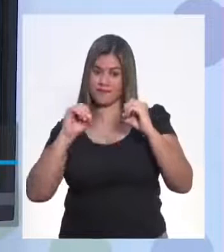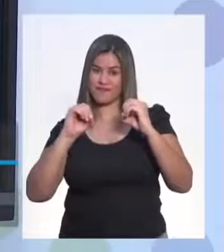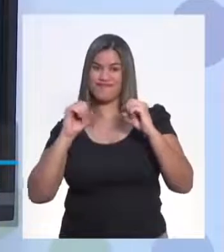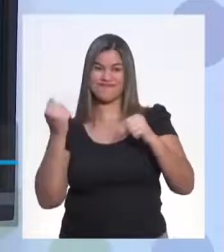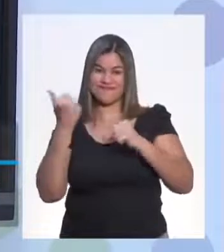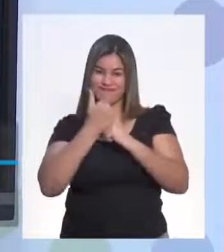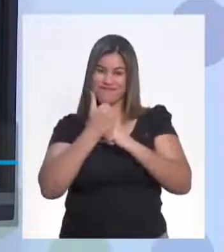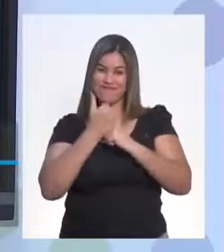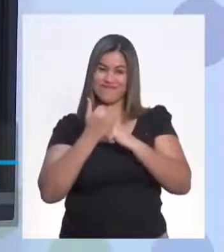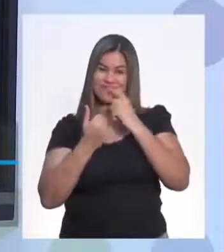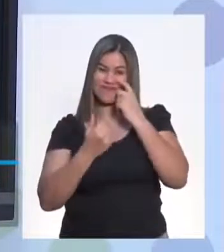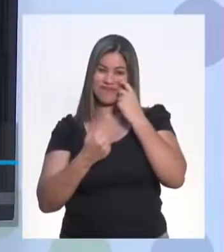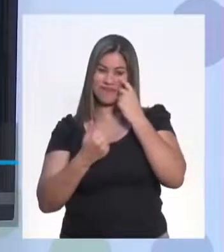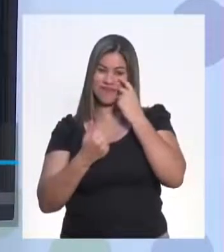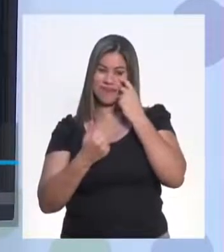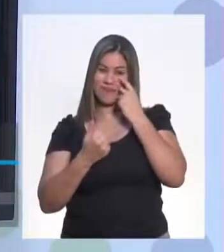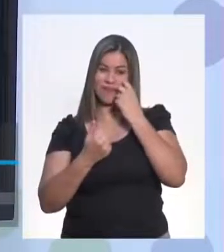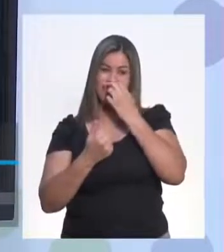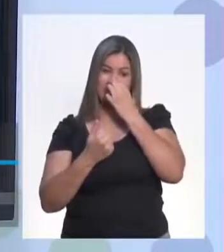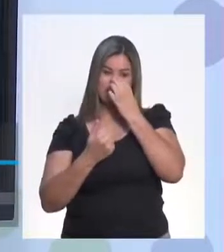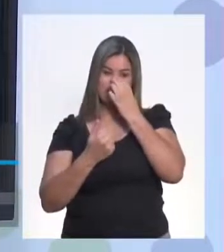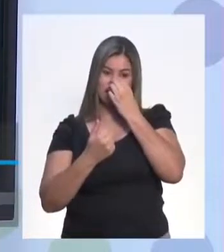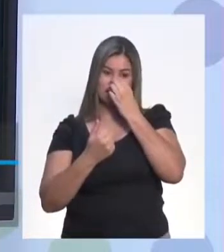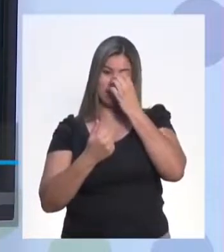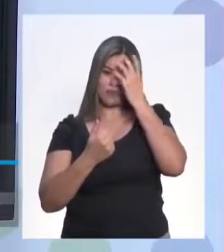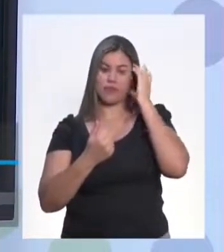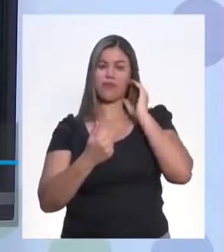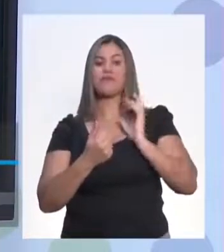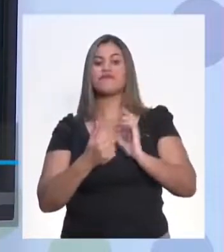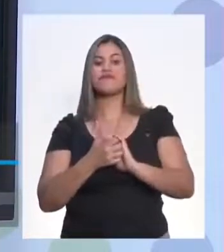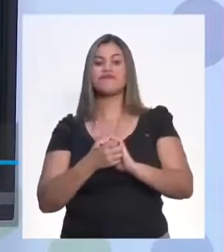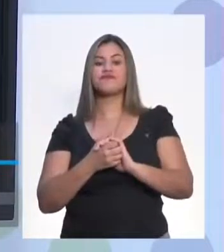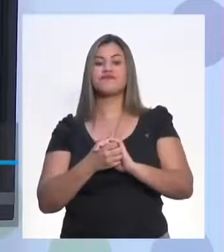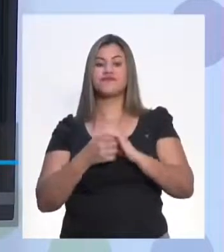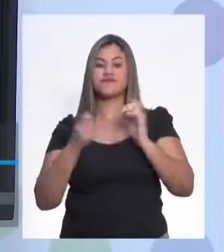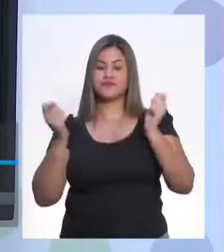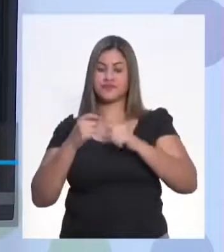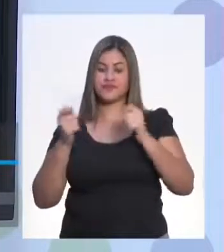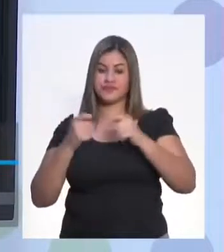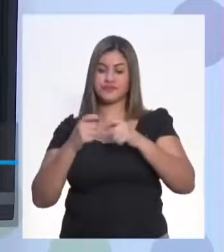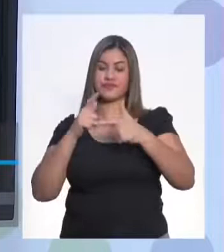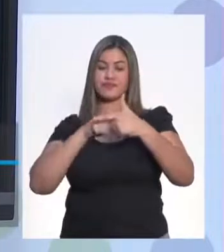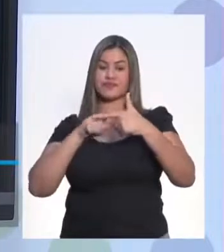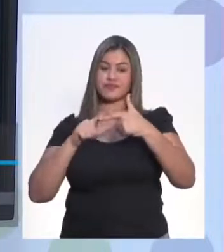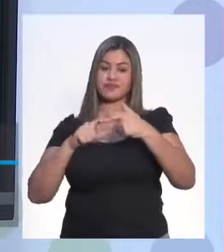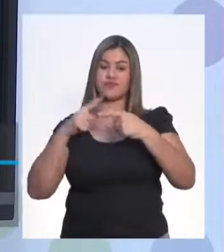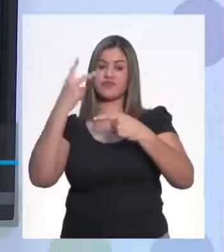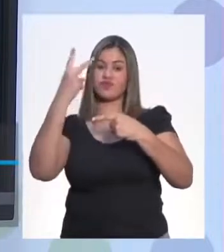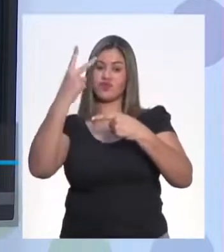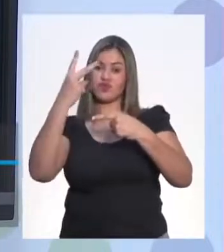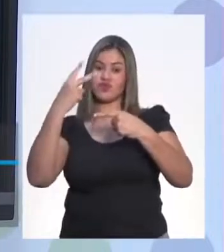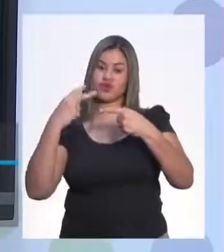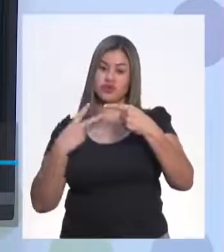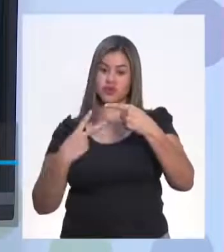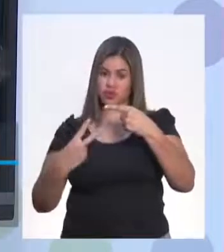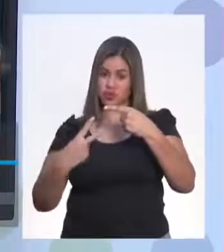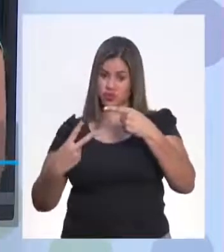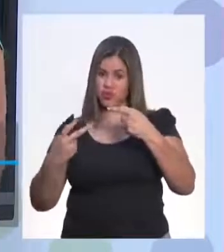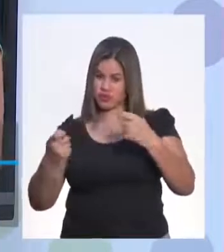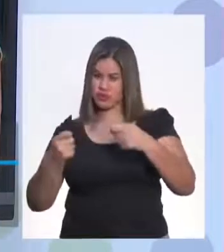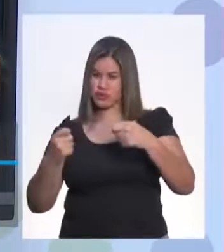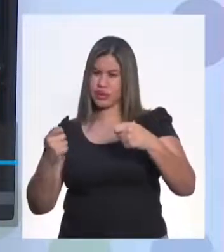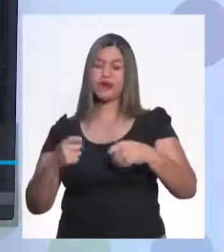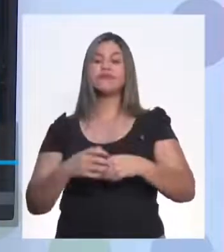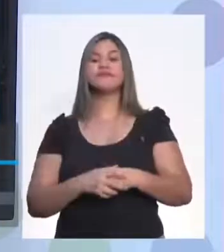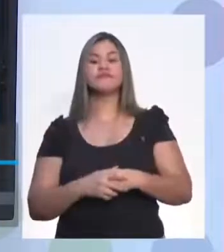Aqui nós podemos simplificar em cima e embaixo pelo 2, porque ambos são pares. Muito